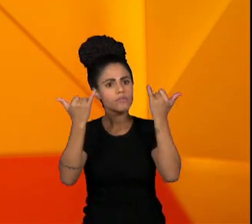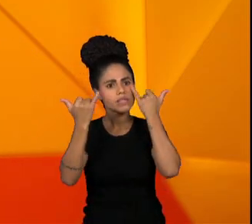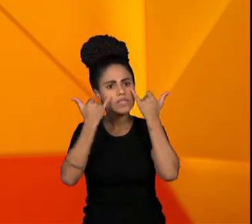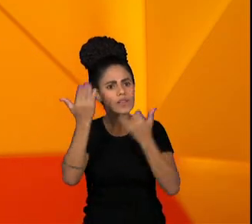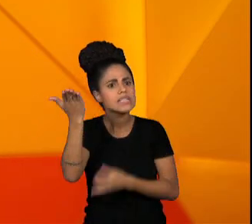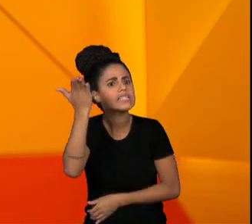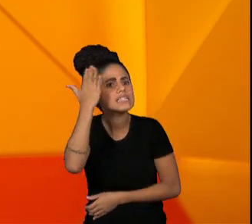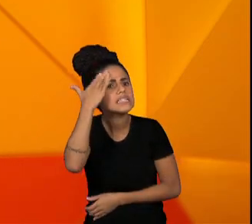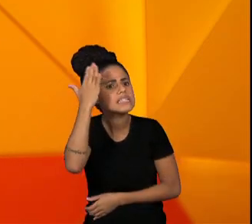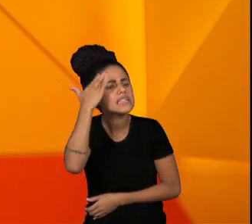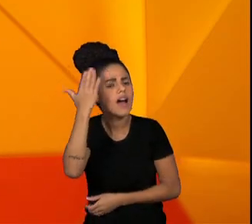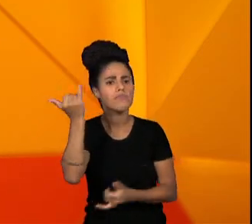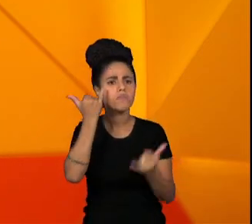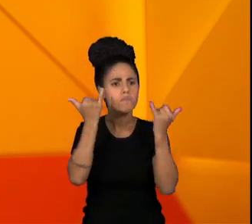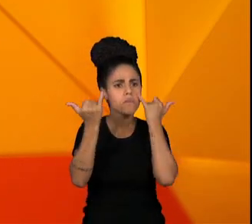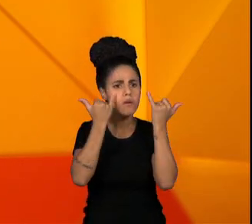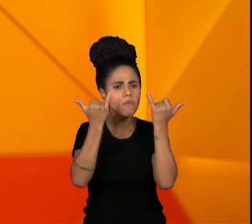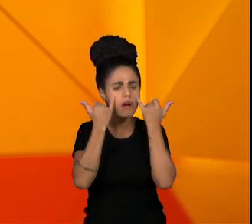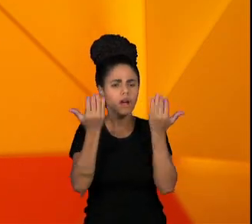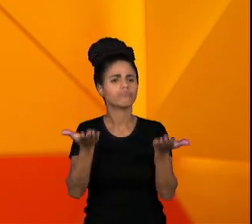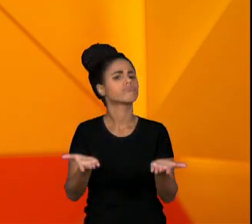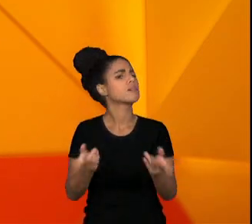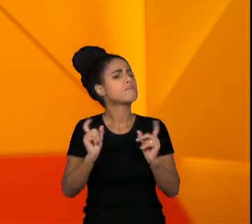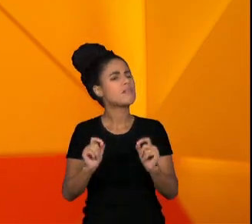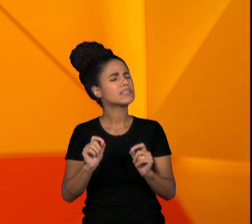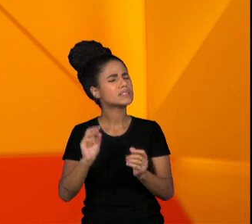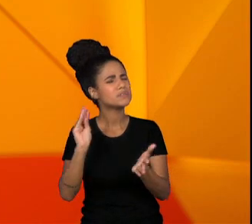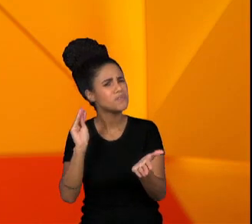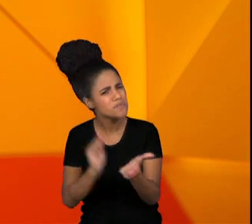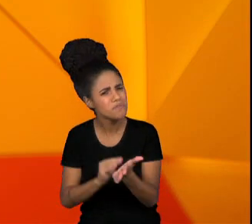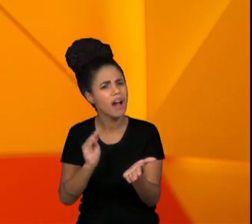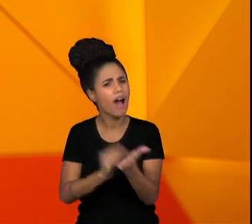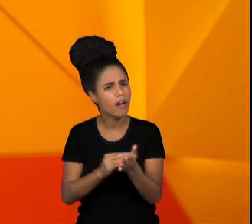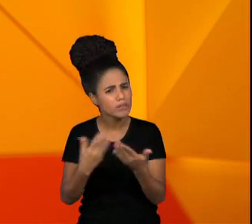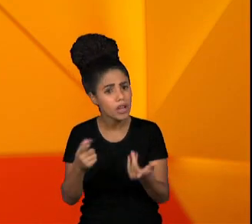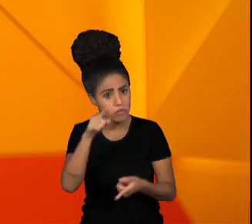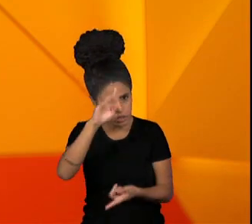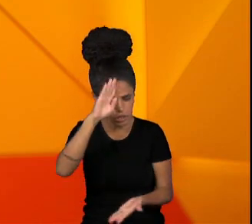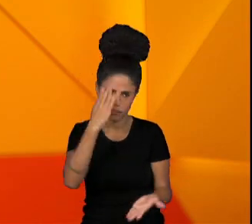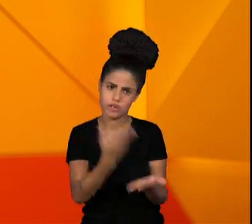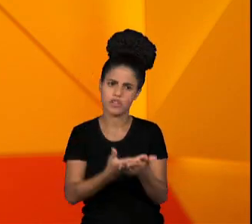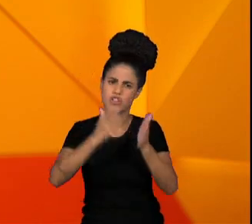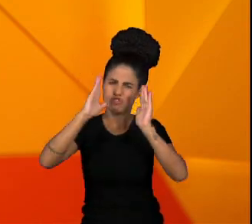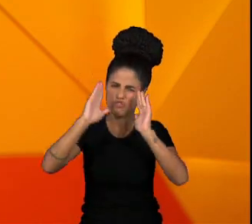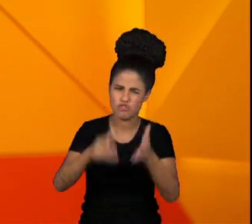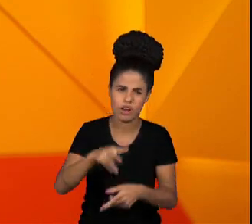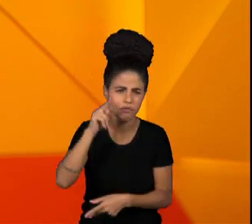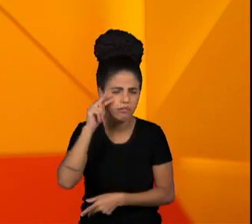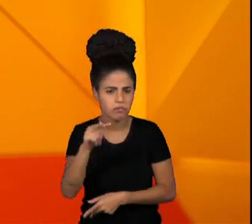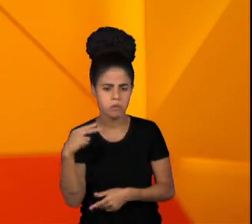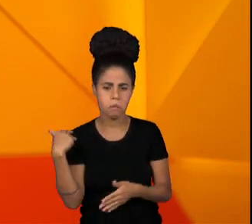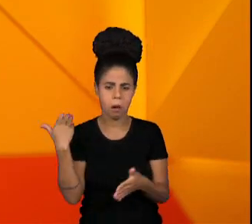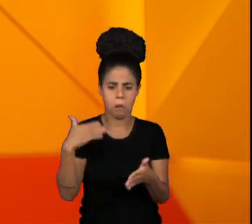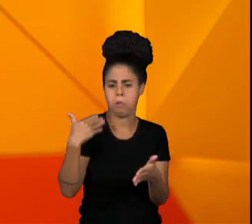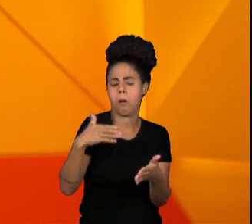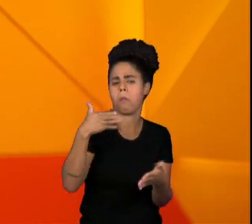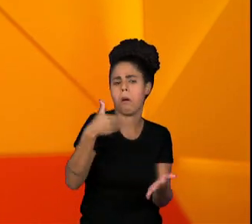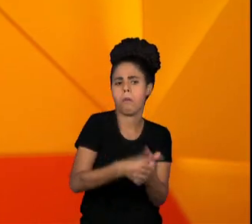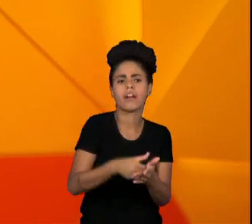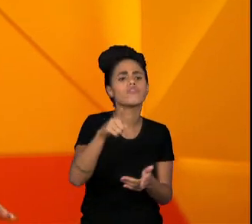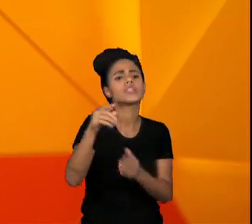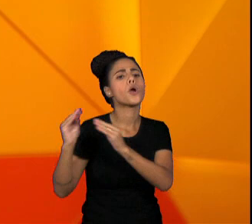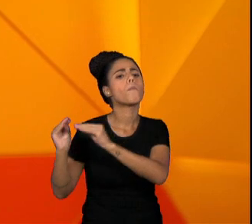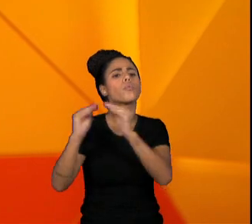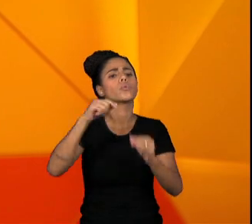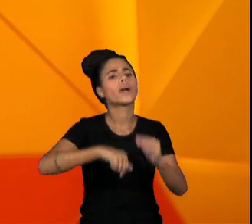uma desinformação muito grande com relação à África, e eu tenho certeza que você deve ter ouvido ao longo desses anos que você está aqui no Brasil,